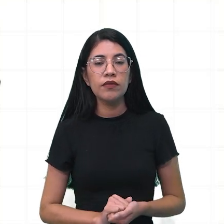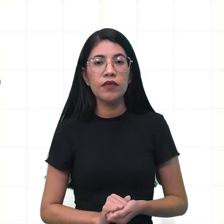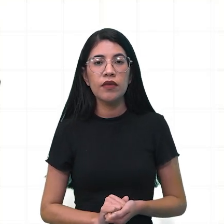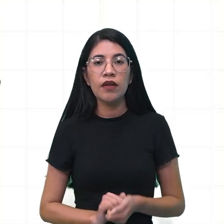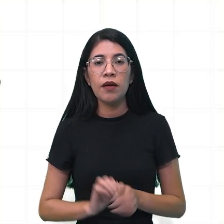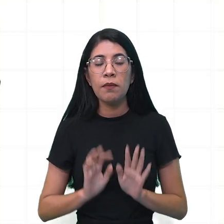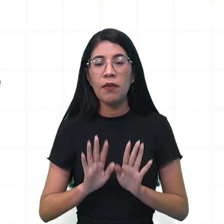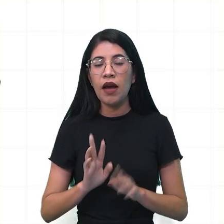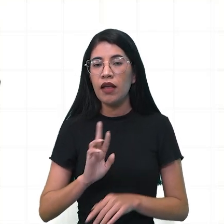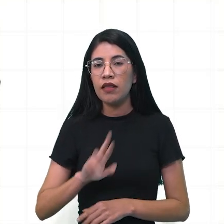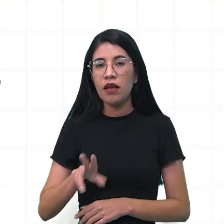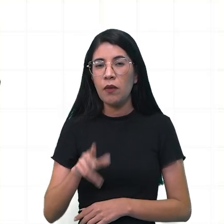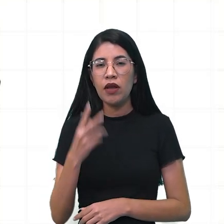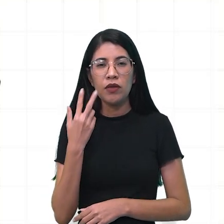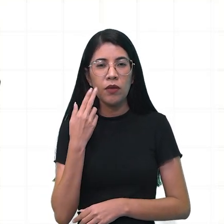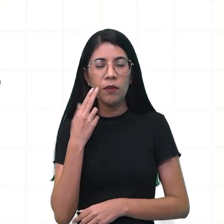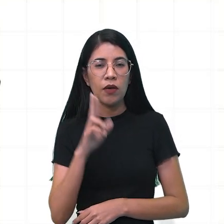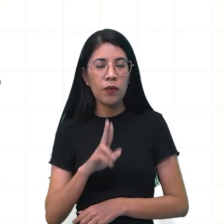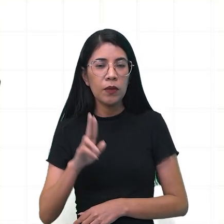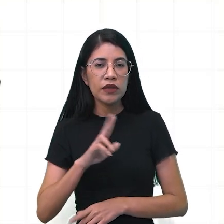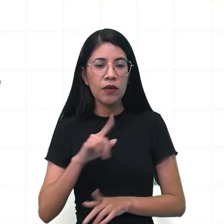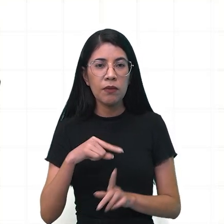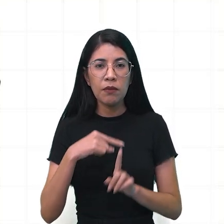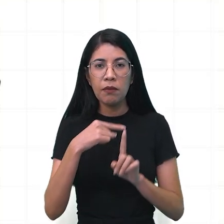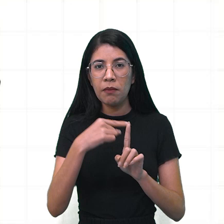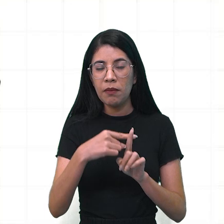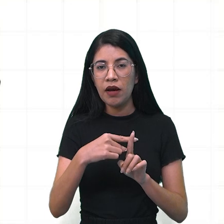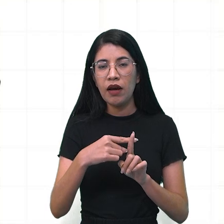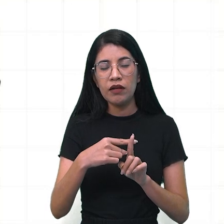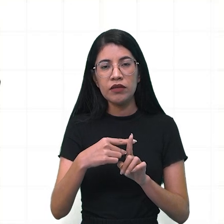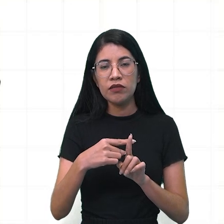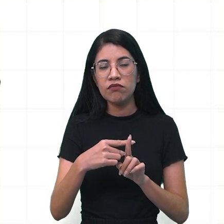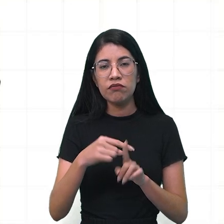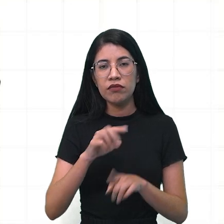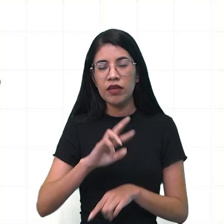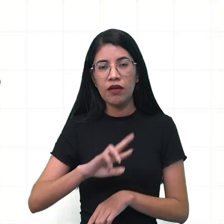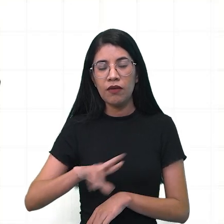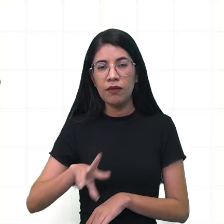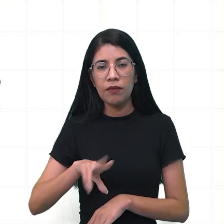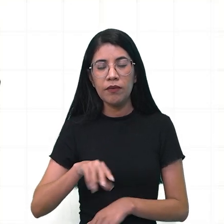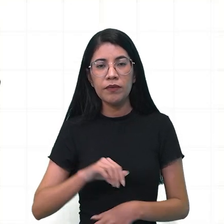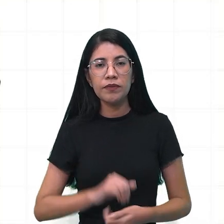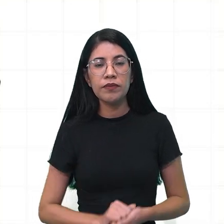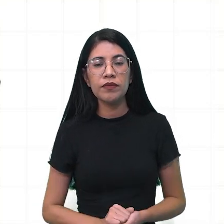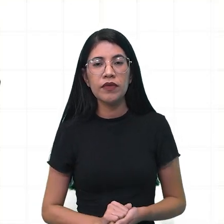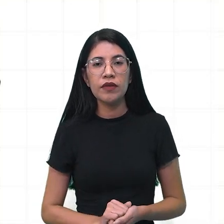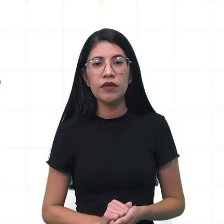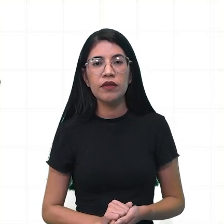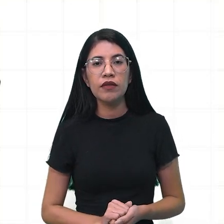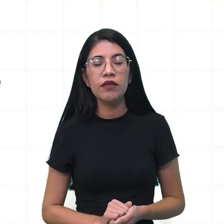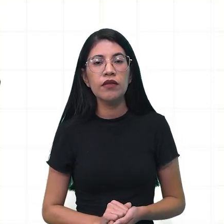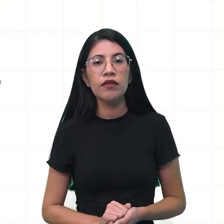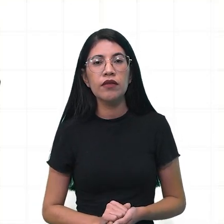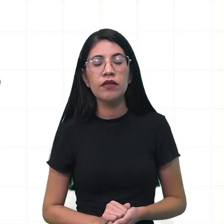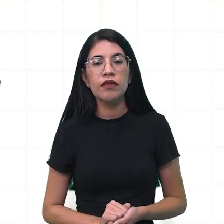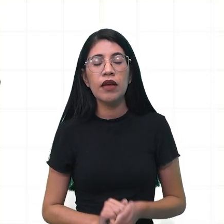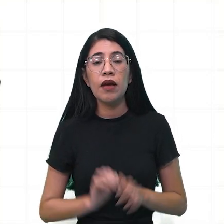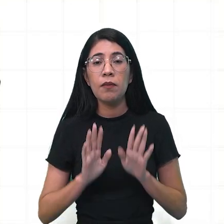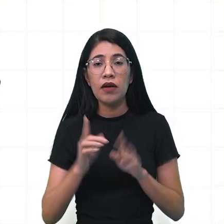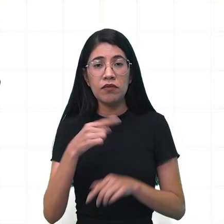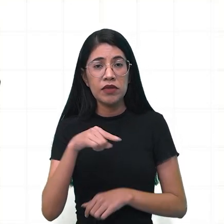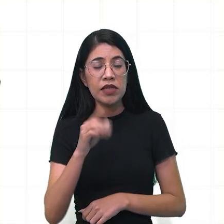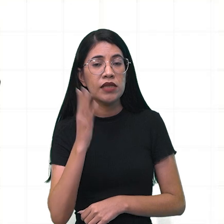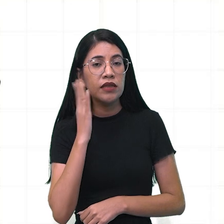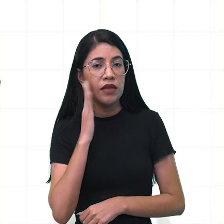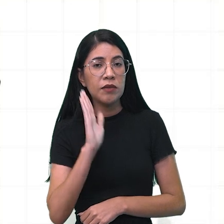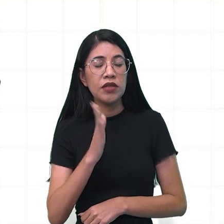não é comum a gente utilizar o sinal de mais na frente dos números Tá mas eh você já